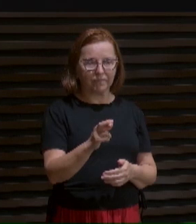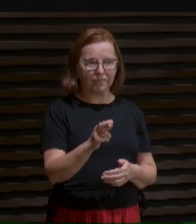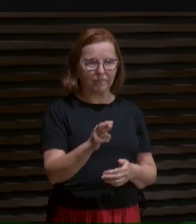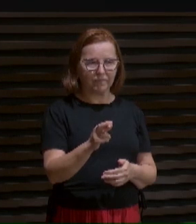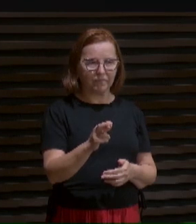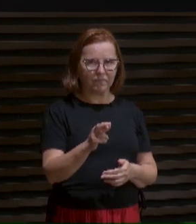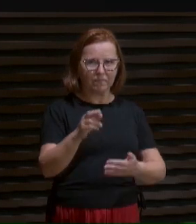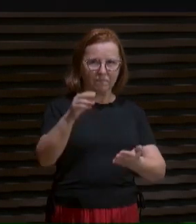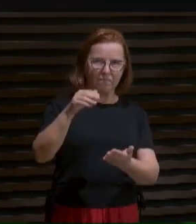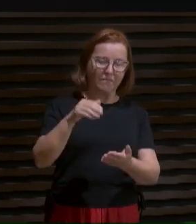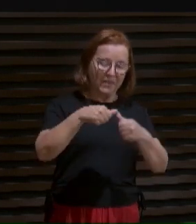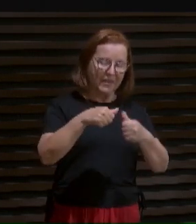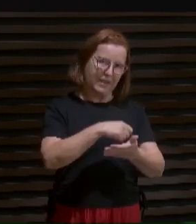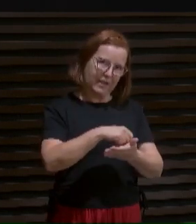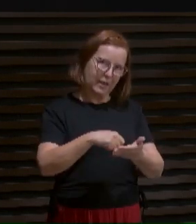está escrito: